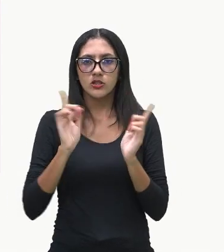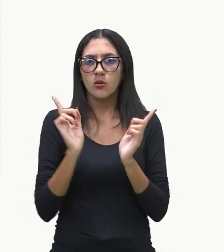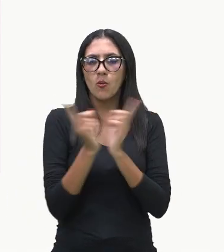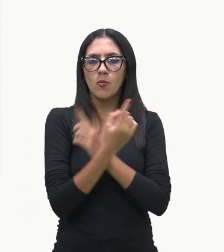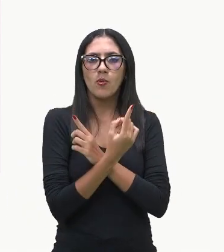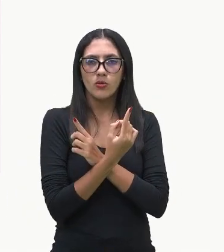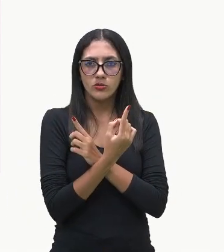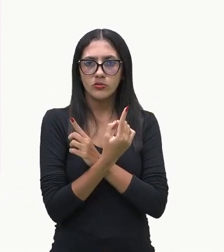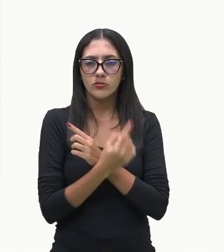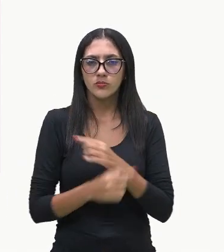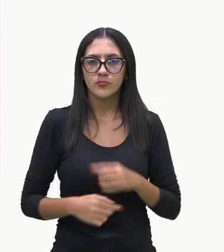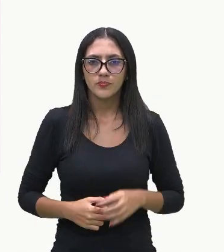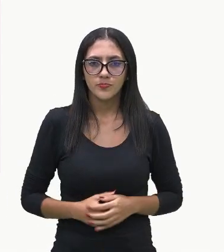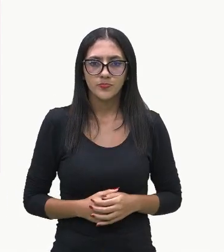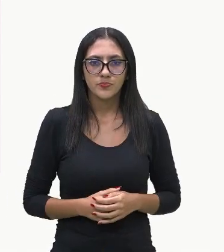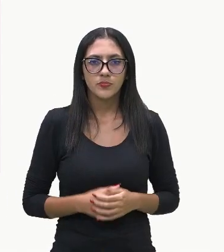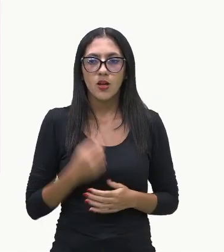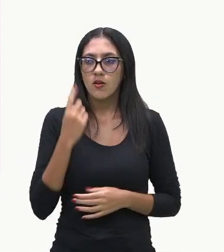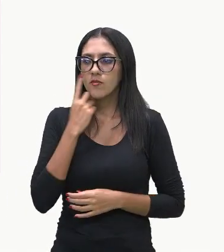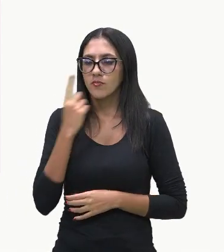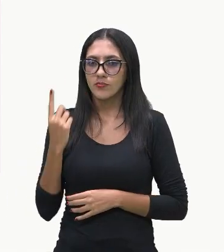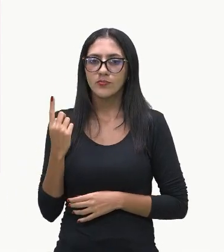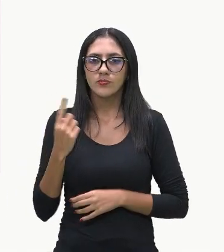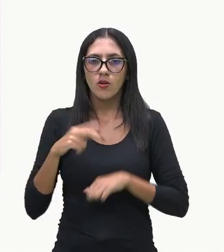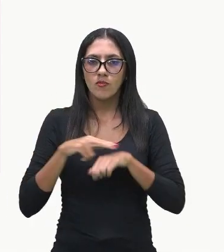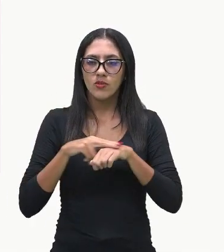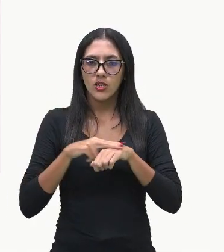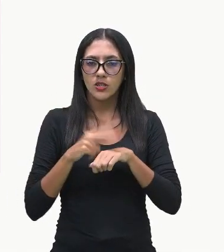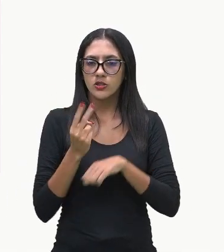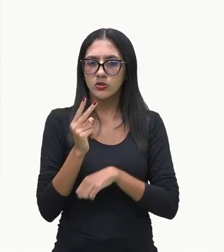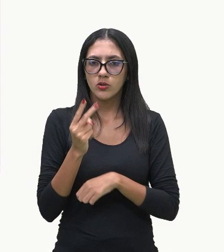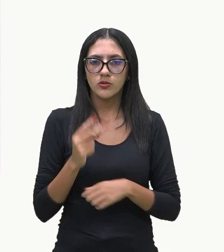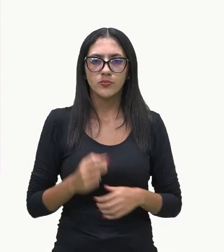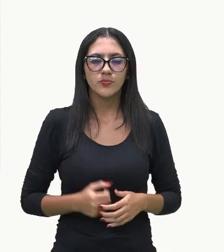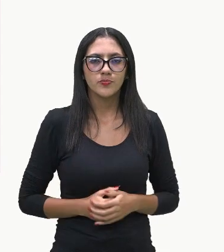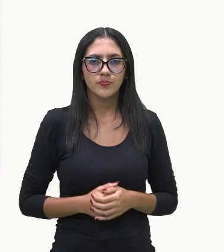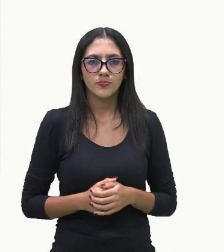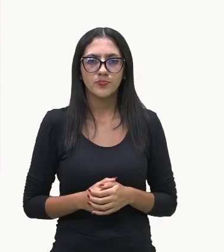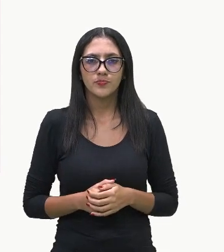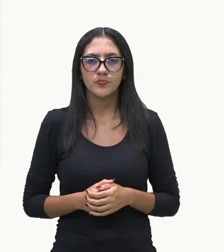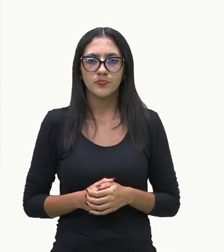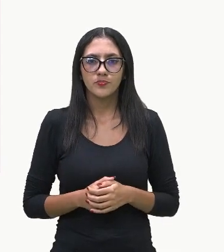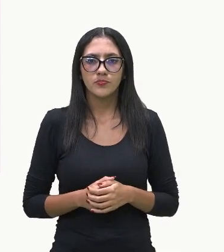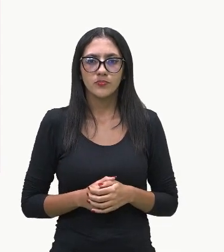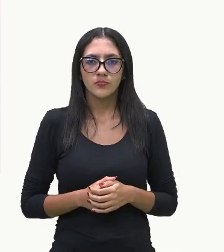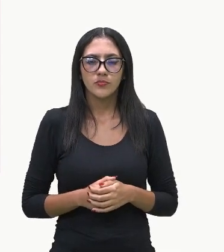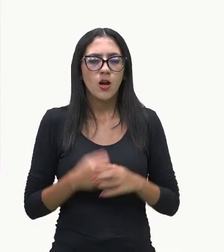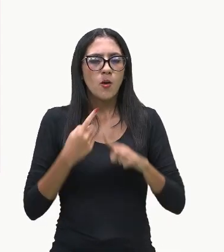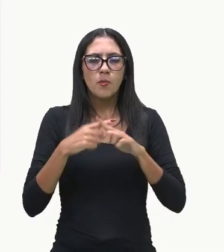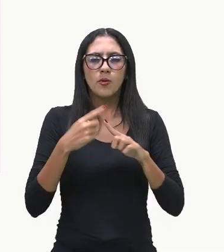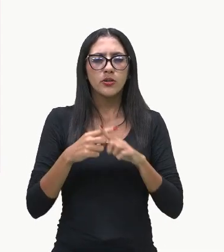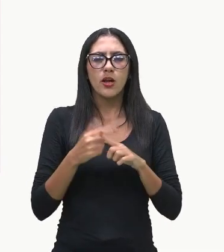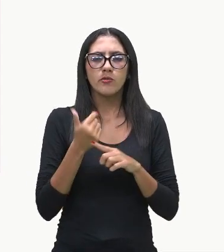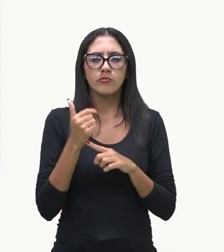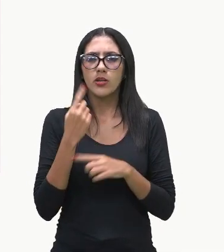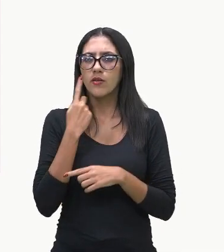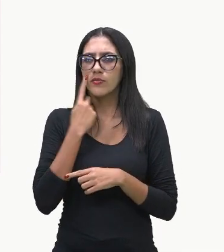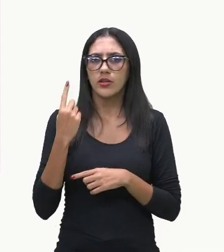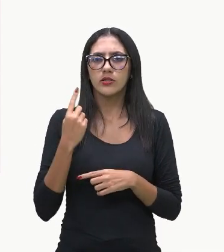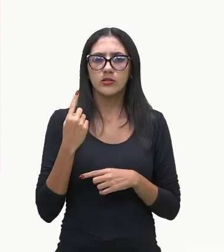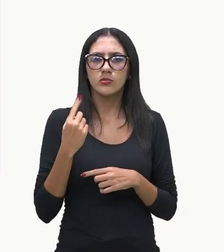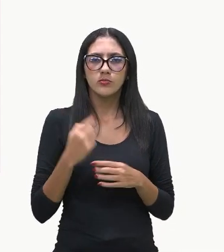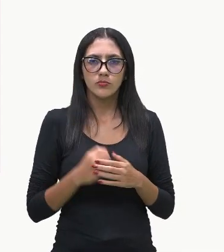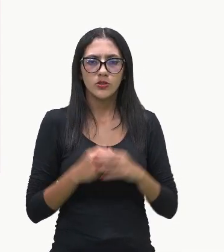no caso é este aqui e este. Por que eu não tracei para este aqui e para